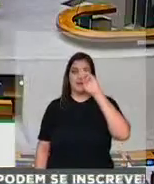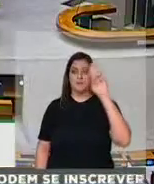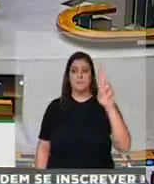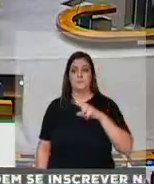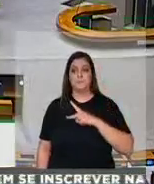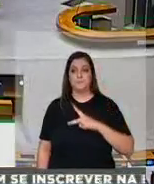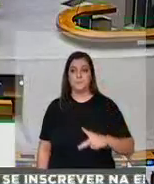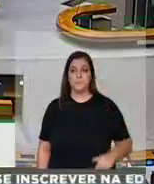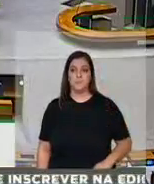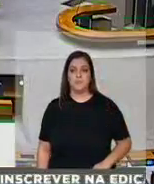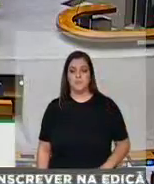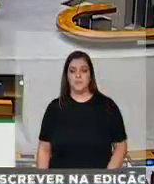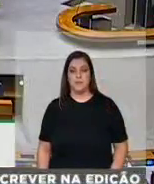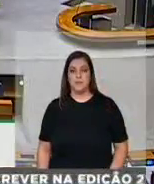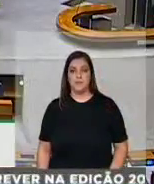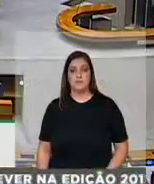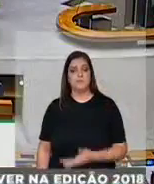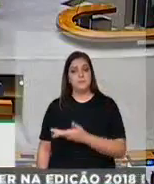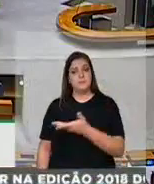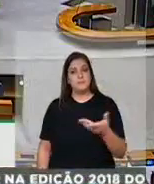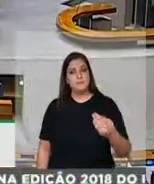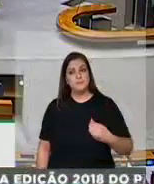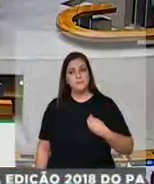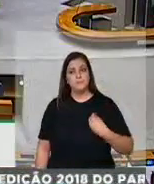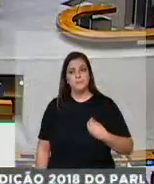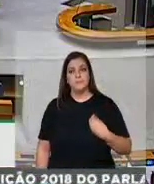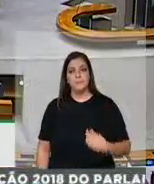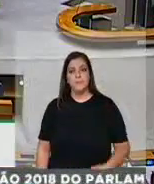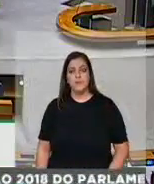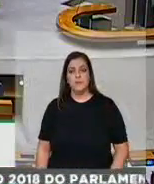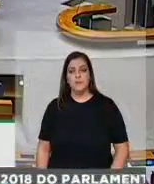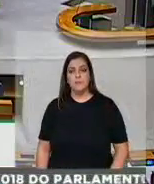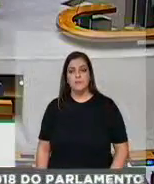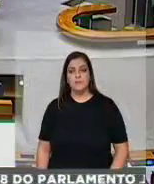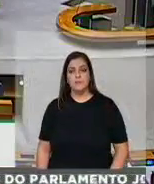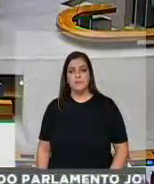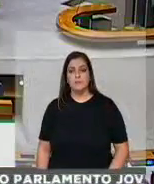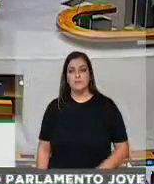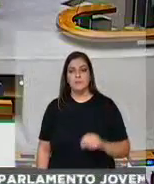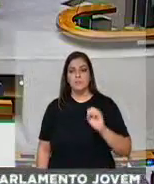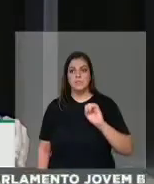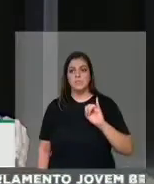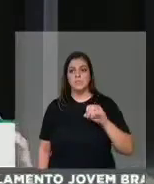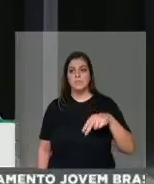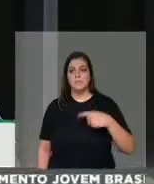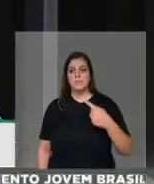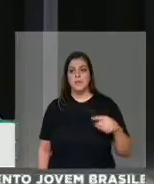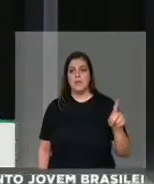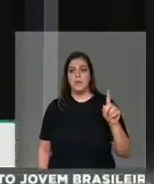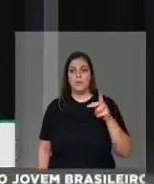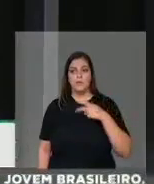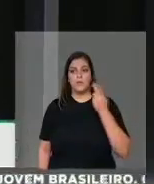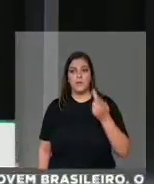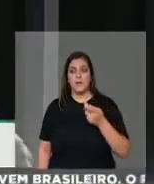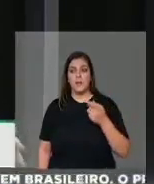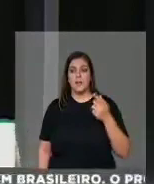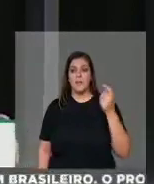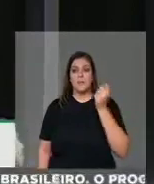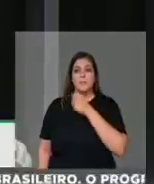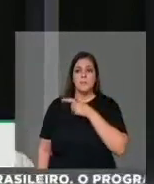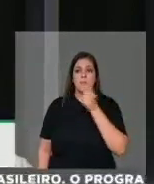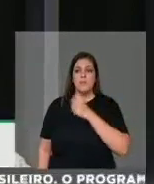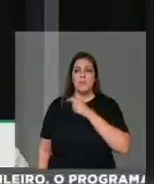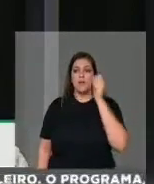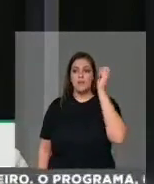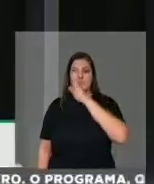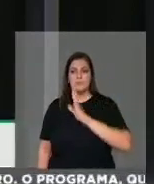deputados, o macaco Simão costuma dizer que o Brasil é o país da piada pronta. Me parece